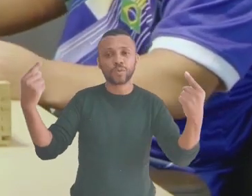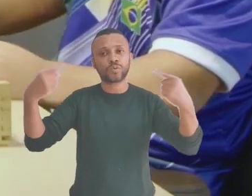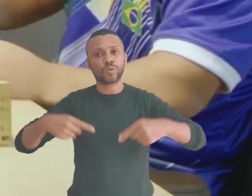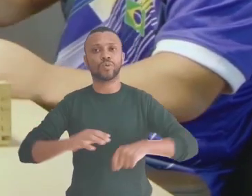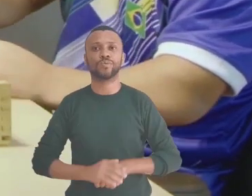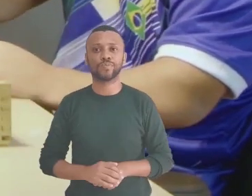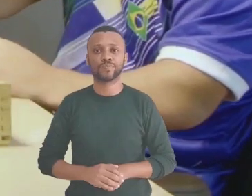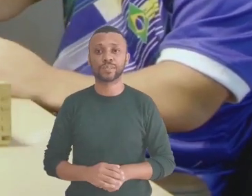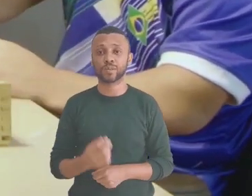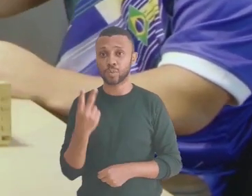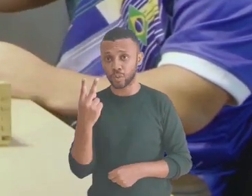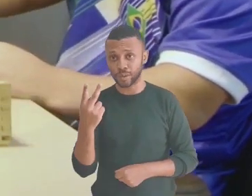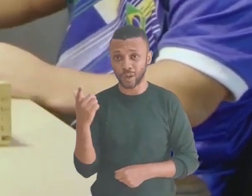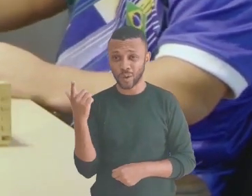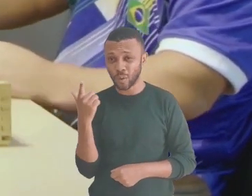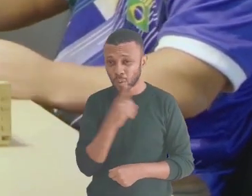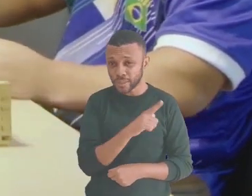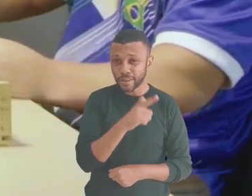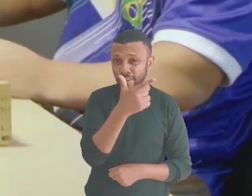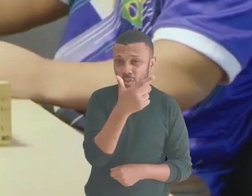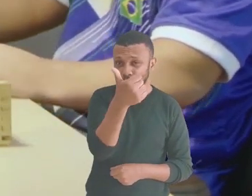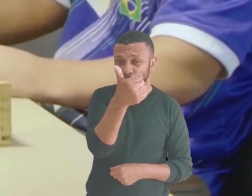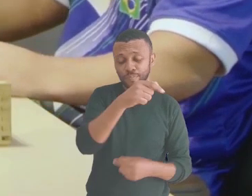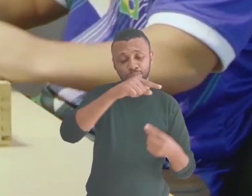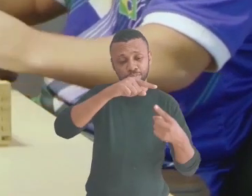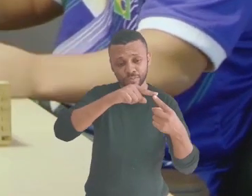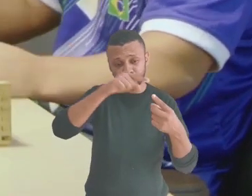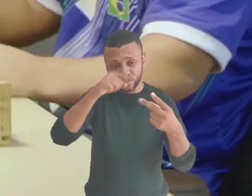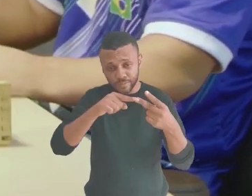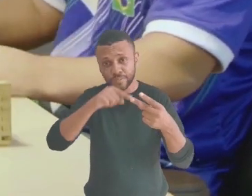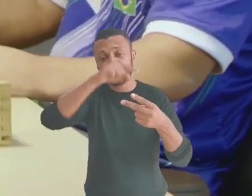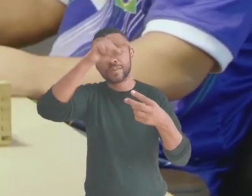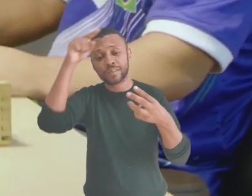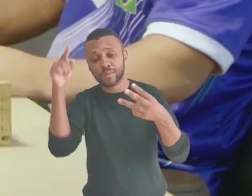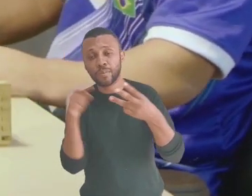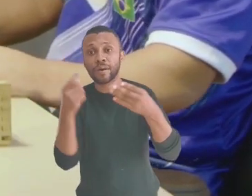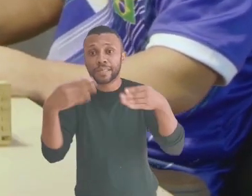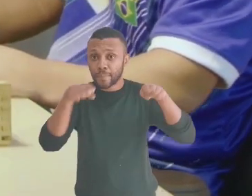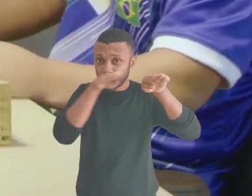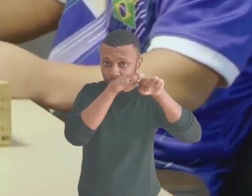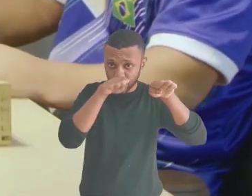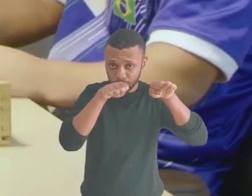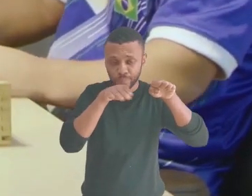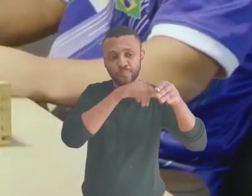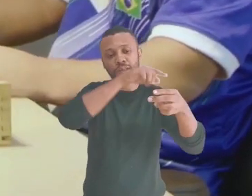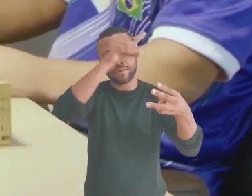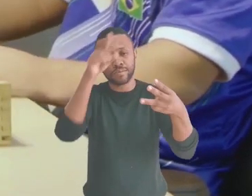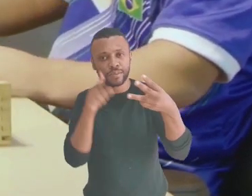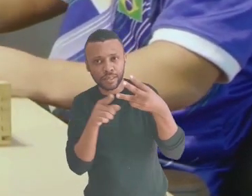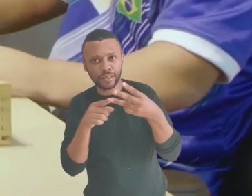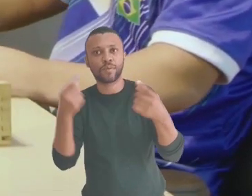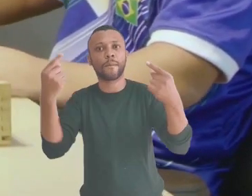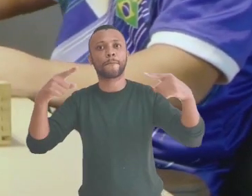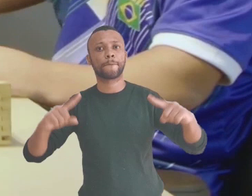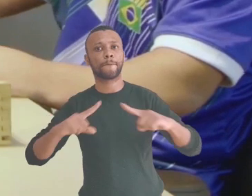São 2 games, quem fizer 21, mas vai pro terceiro game se ficar empatados. De 21 pontos,